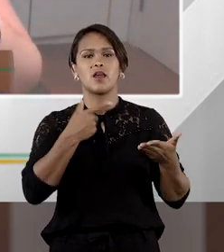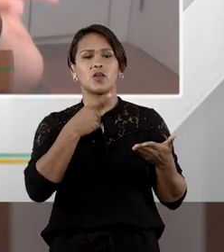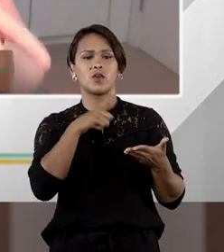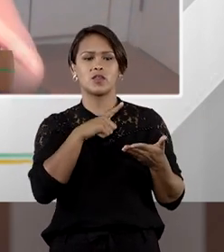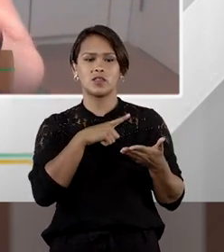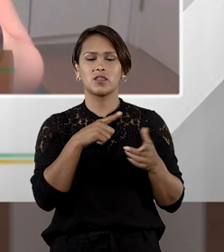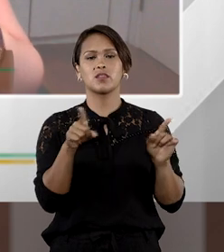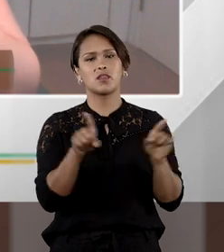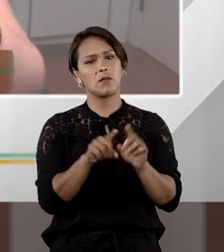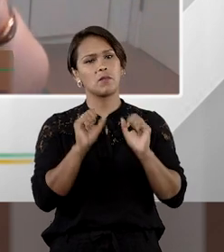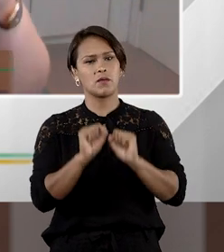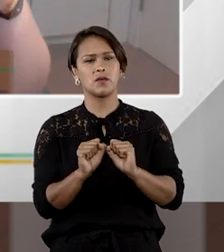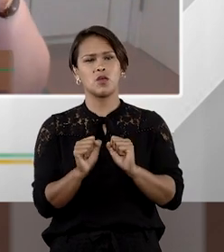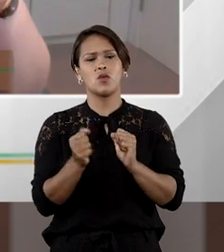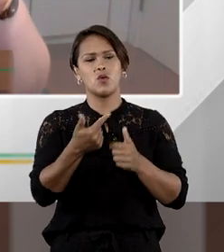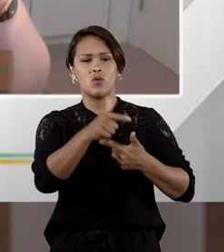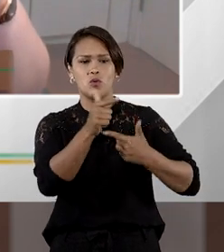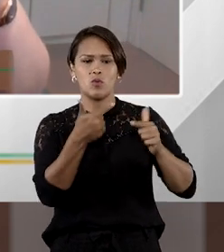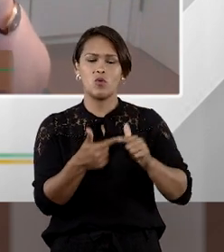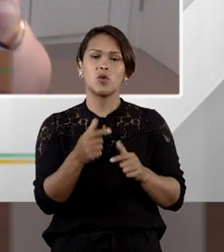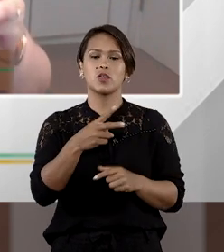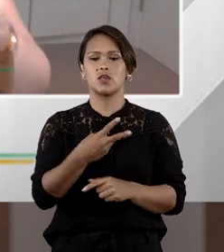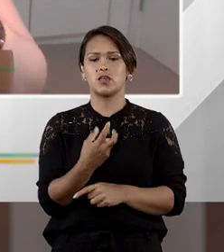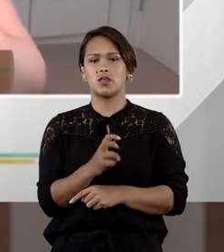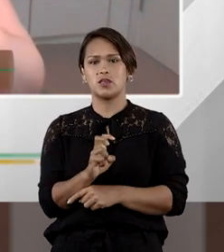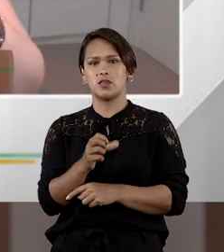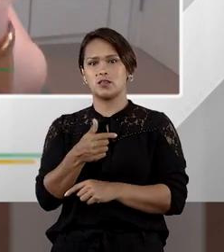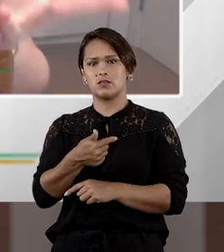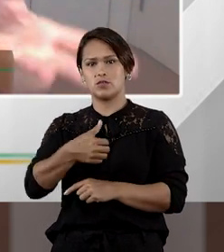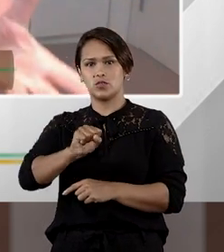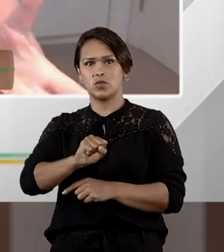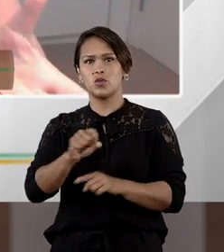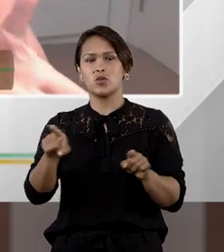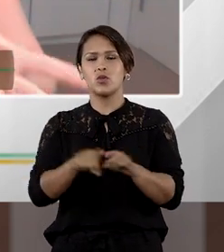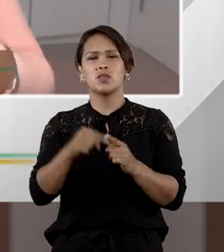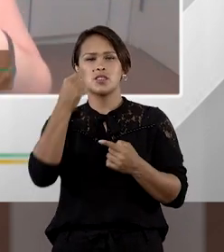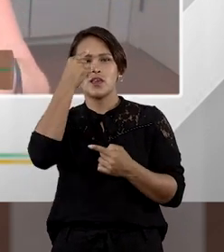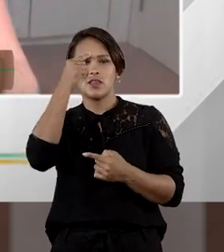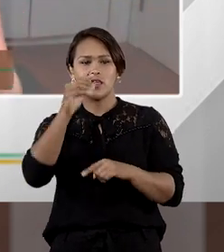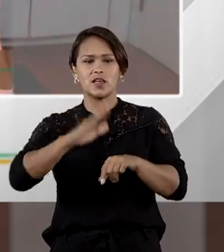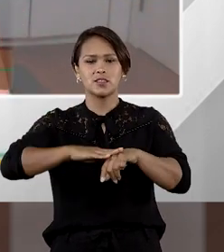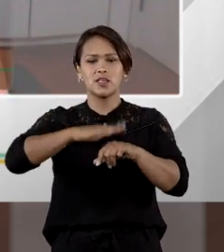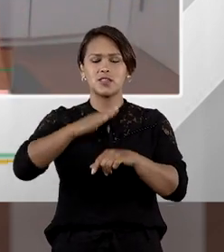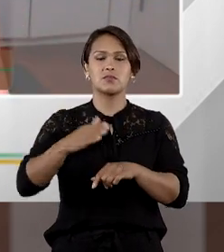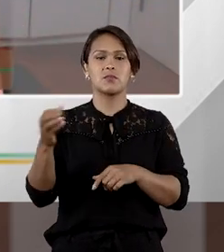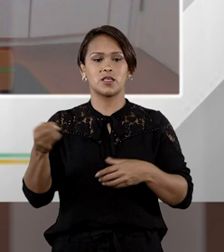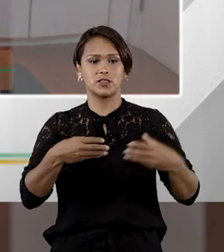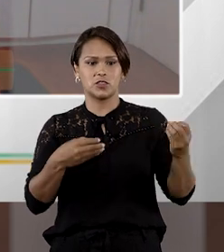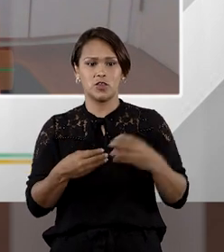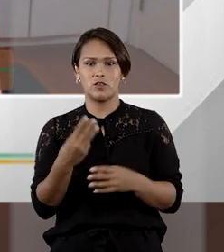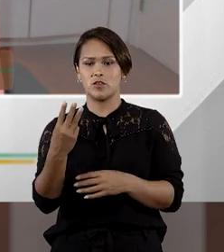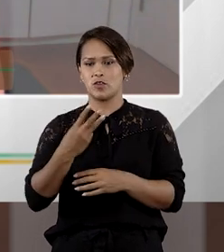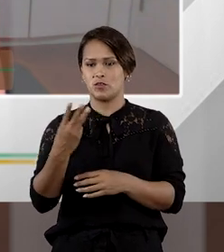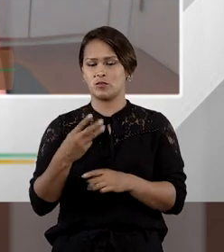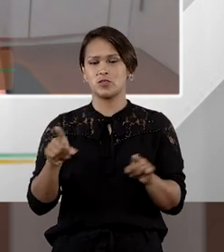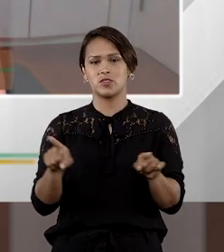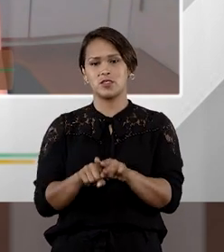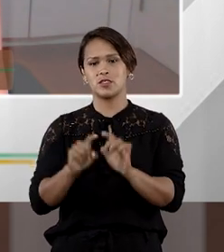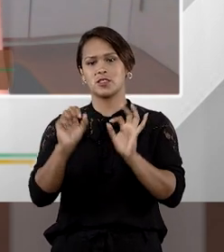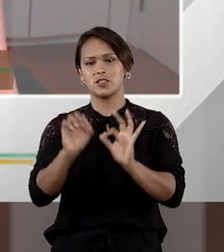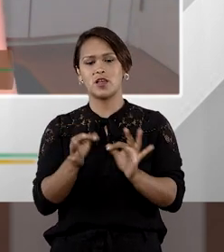tem a ver, né, o outro dispositivo, que é o 528, parágrafo 7º, com essa ideia das mais recentes como sendo